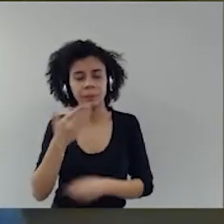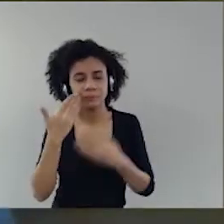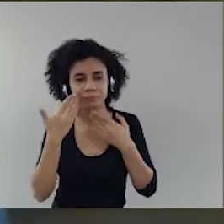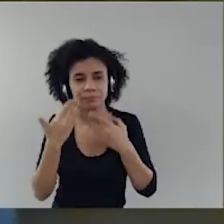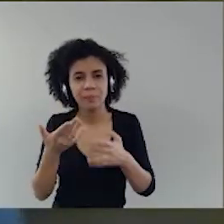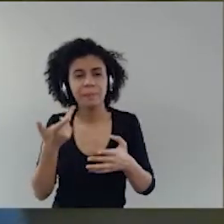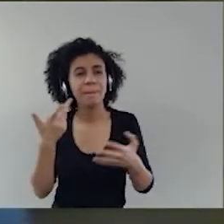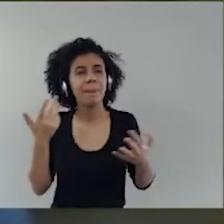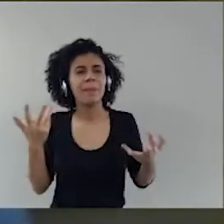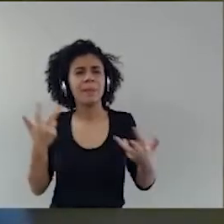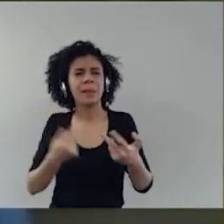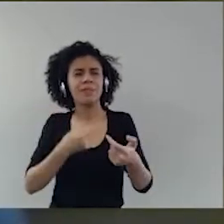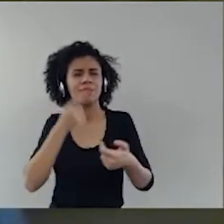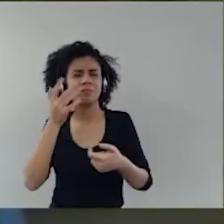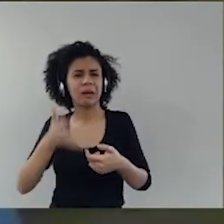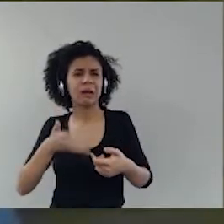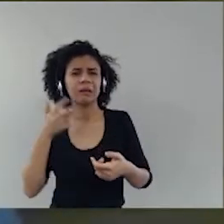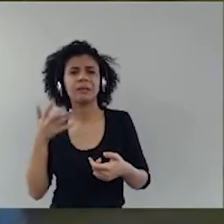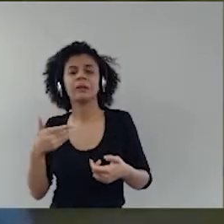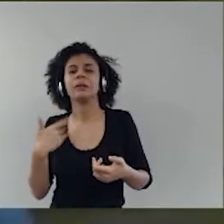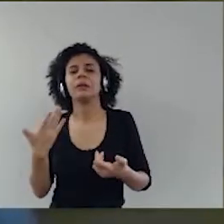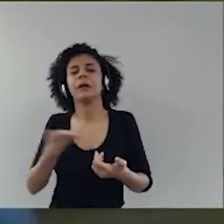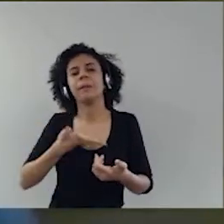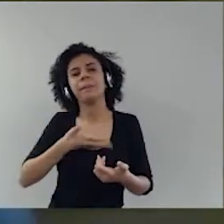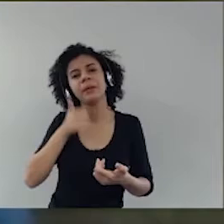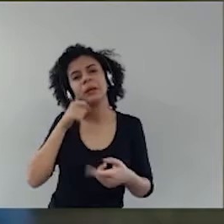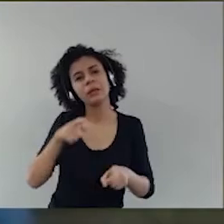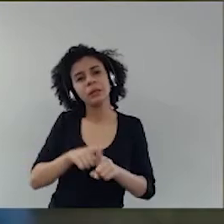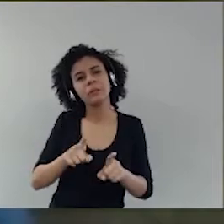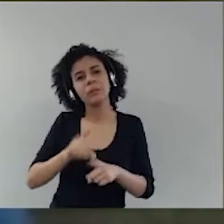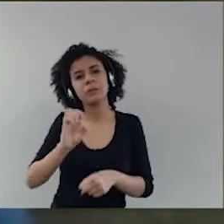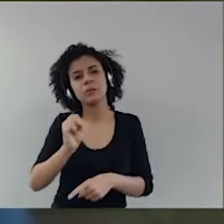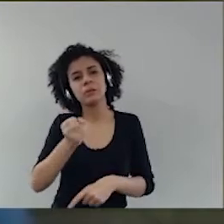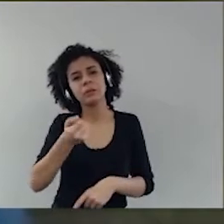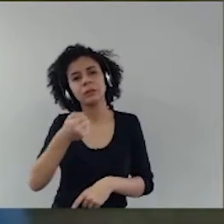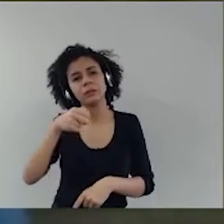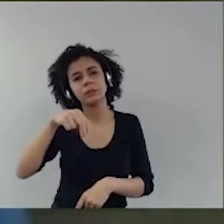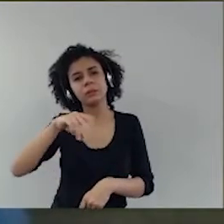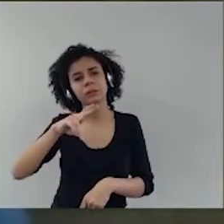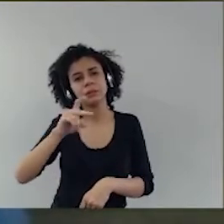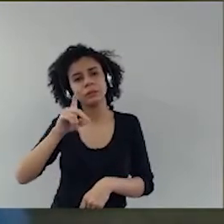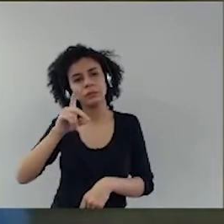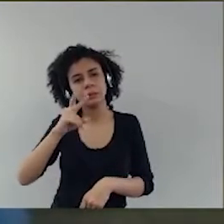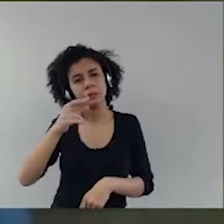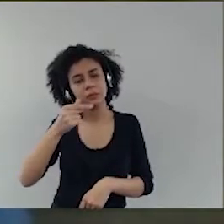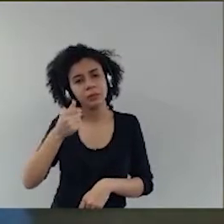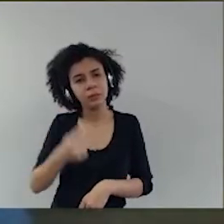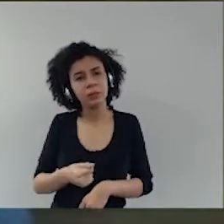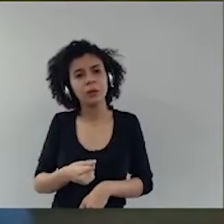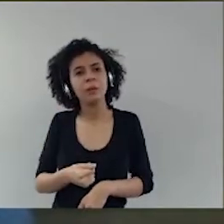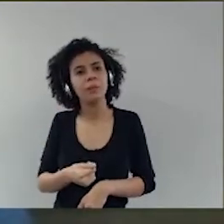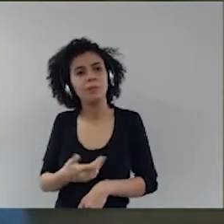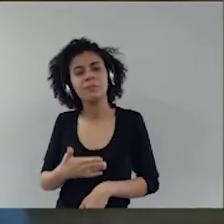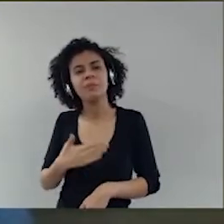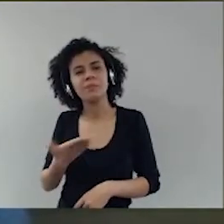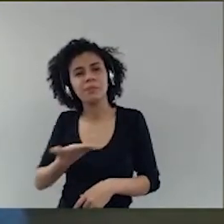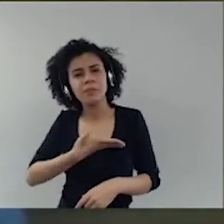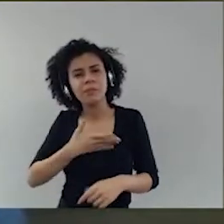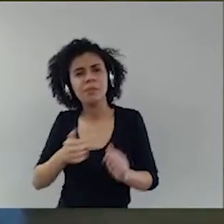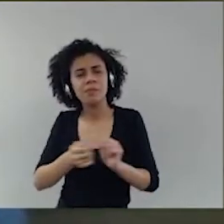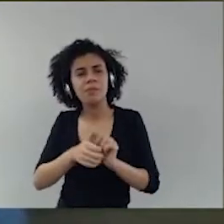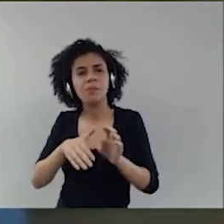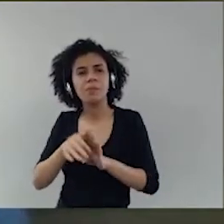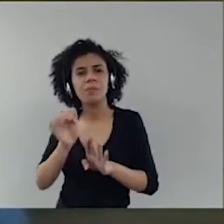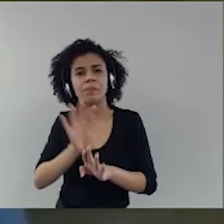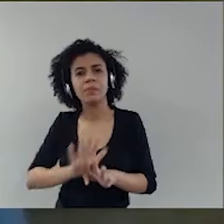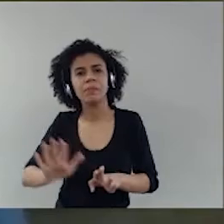as falas do professor Jacobi, nossa minha querida amiga Sandra Krieger, também, que me antecedeu, Sandra, querida companheira de Conselho